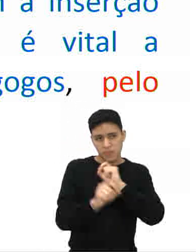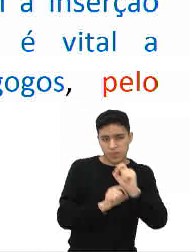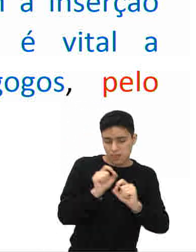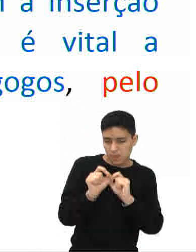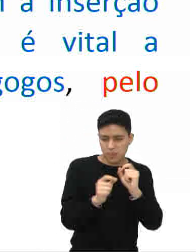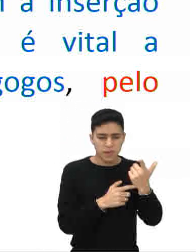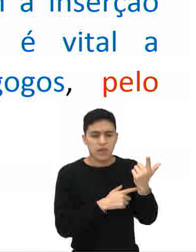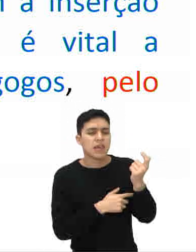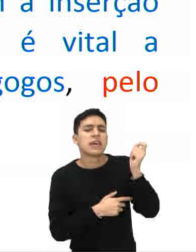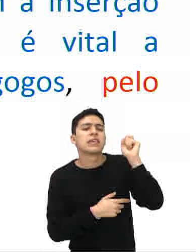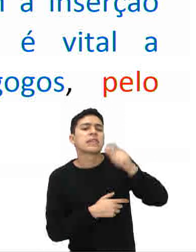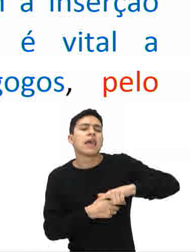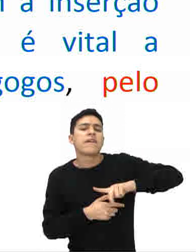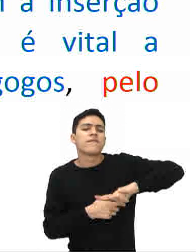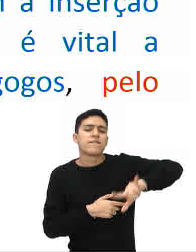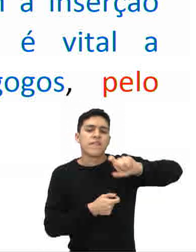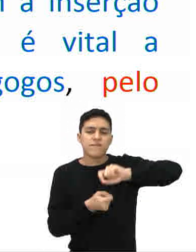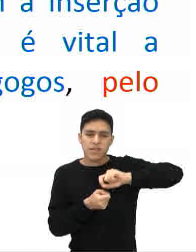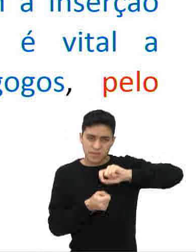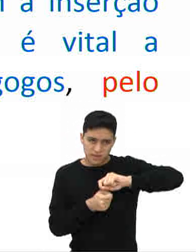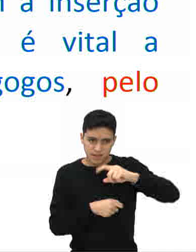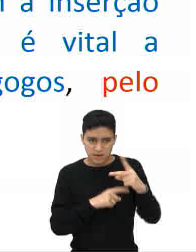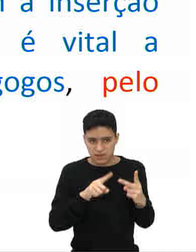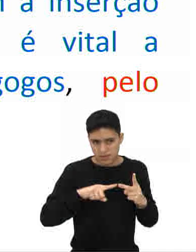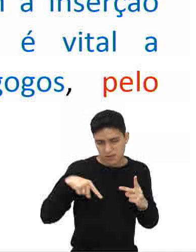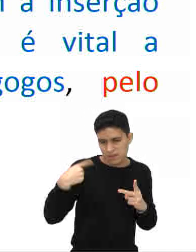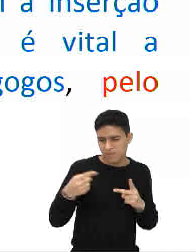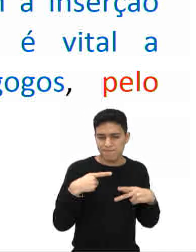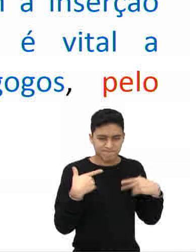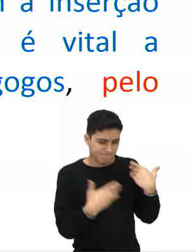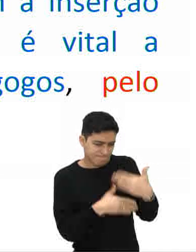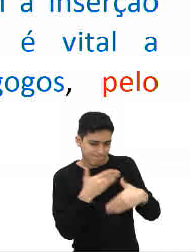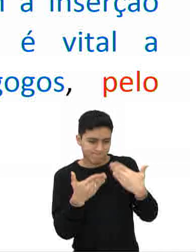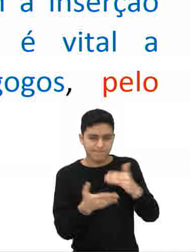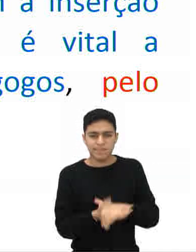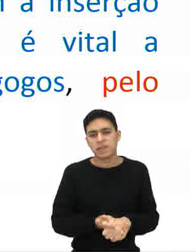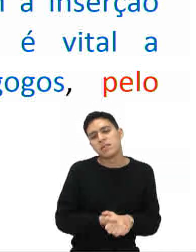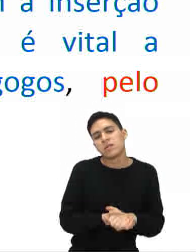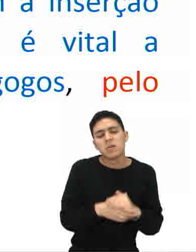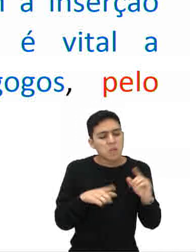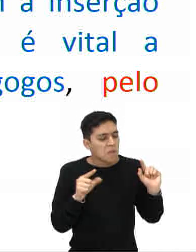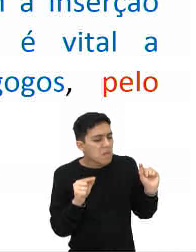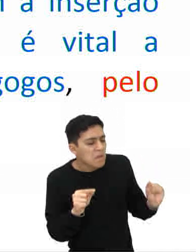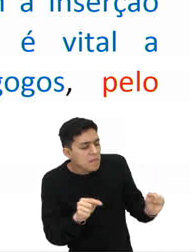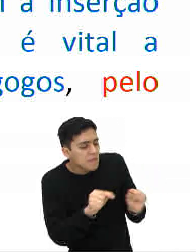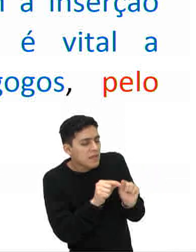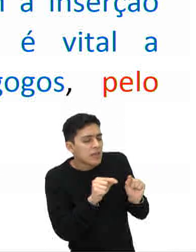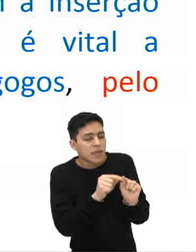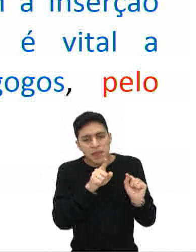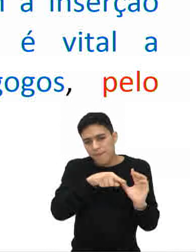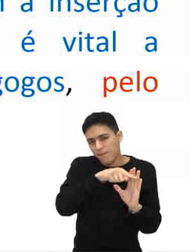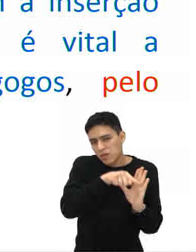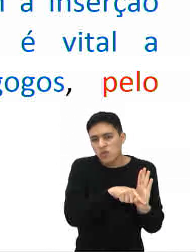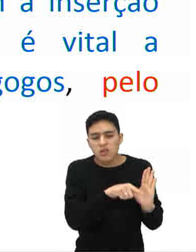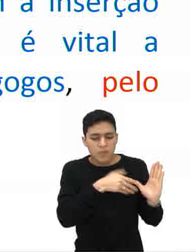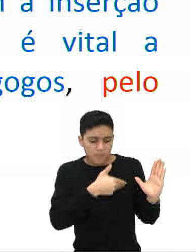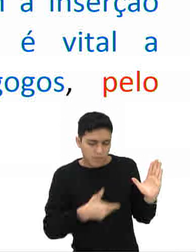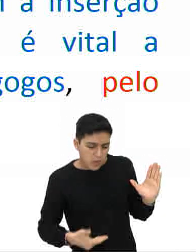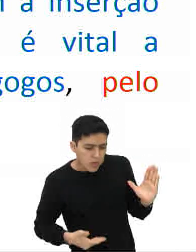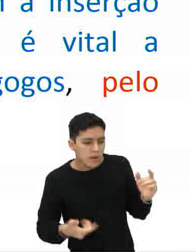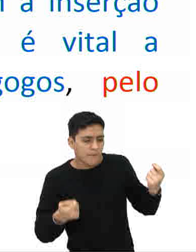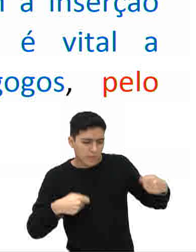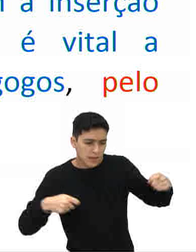né? Quem que tem que fazer, e depois a gente vai ver até onde, olha só. Então, o que tem que ser feito? Medidas públicas são necessárias para